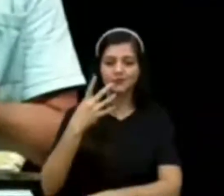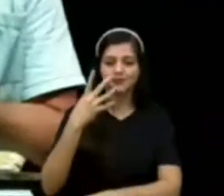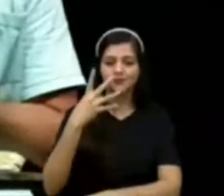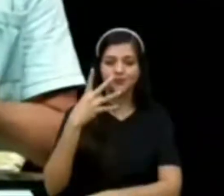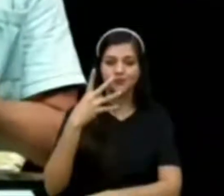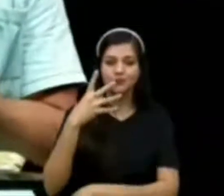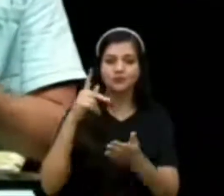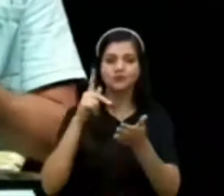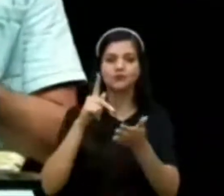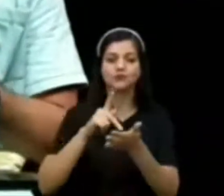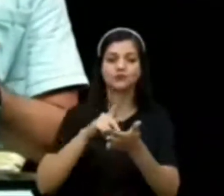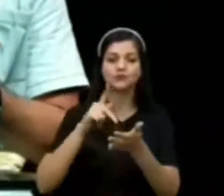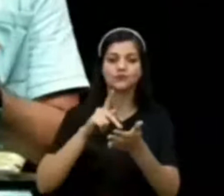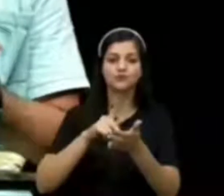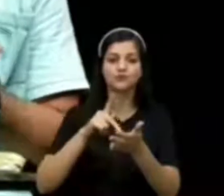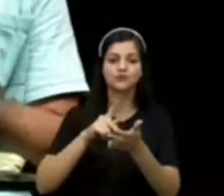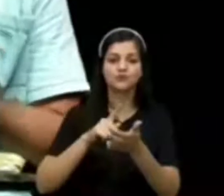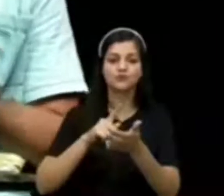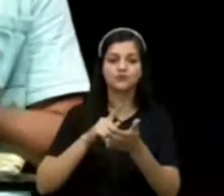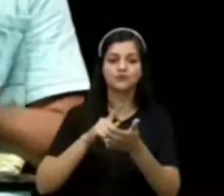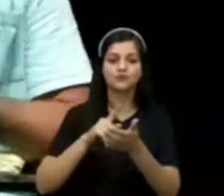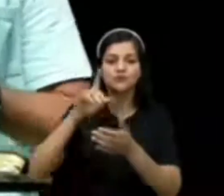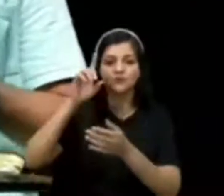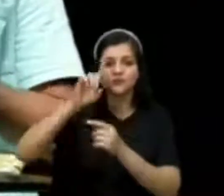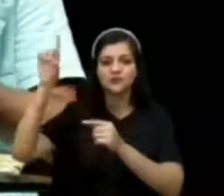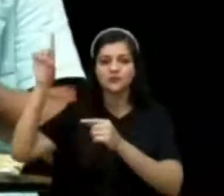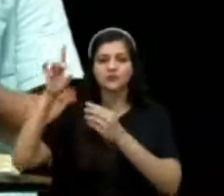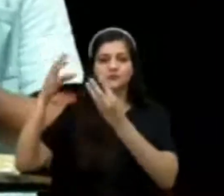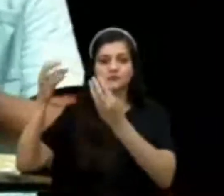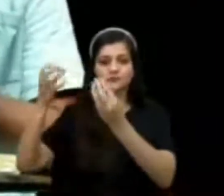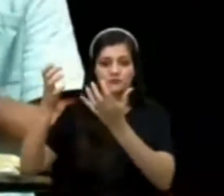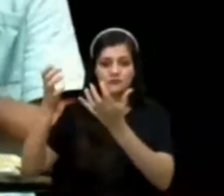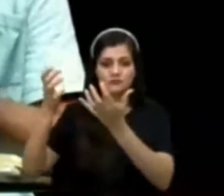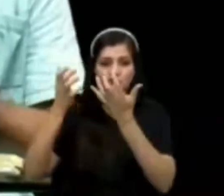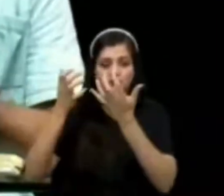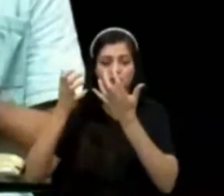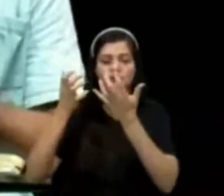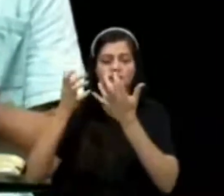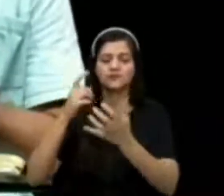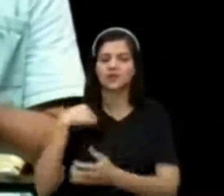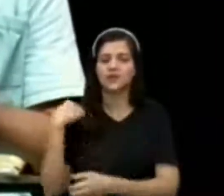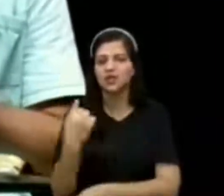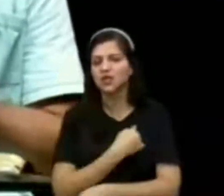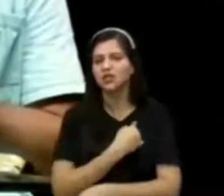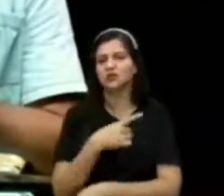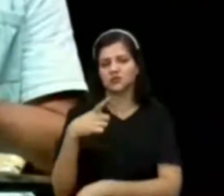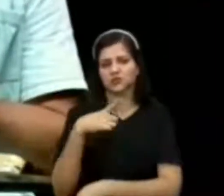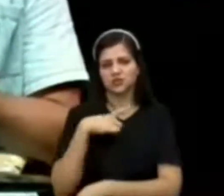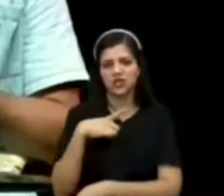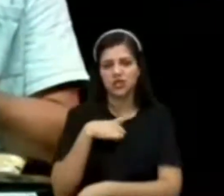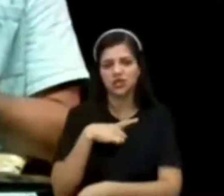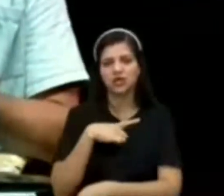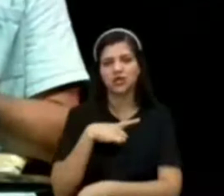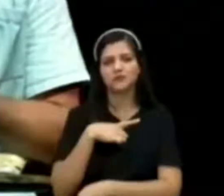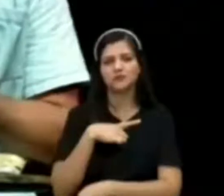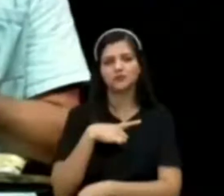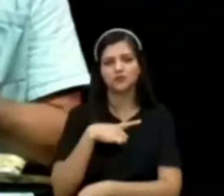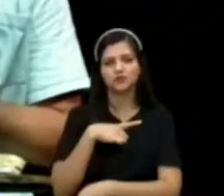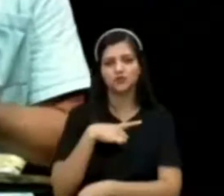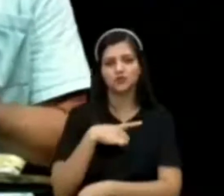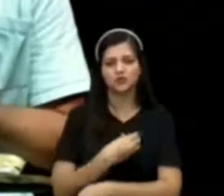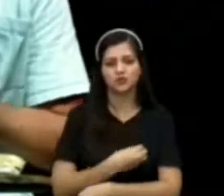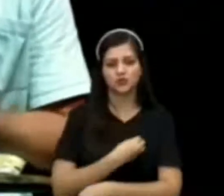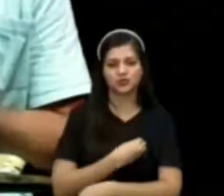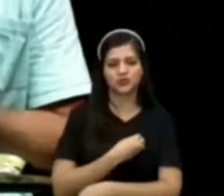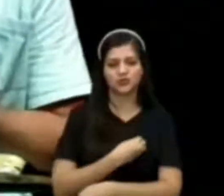verdades que Deus quer que nós imprimamos em nossas vidas, para que nós vivermos